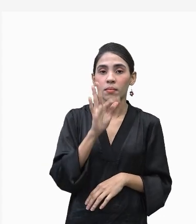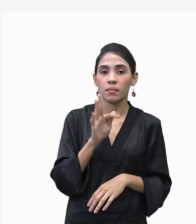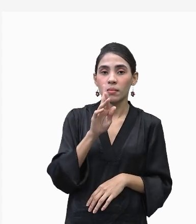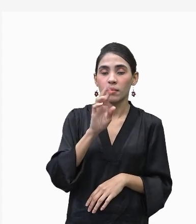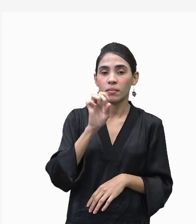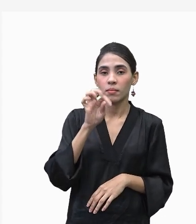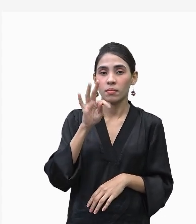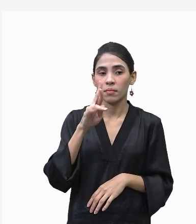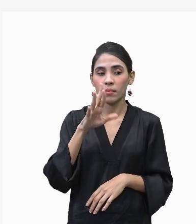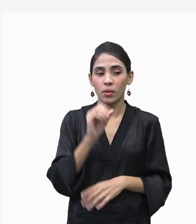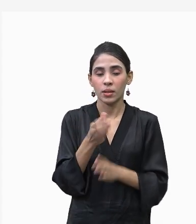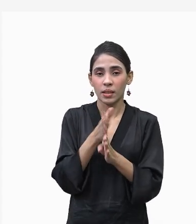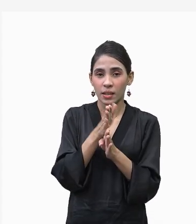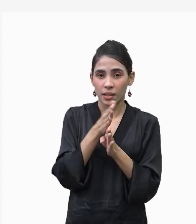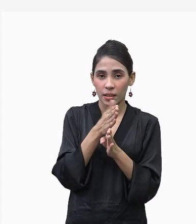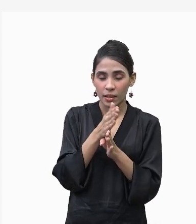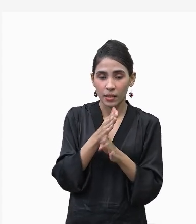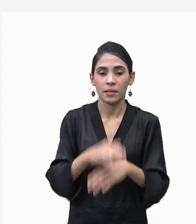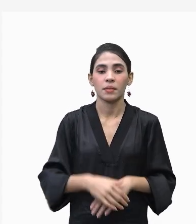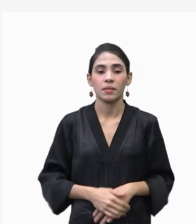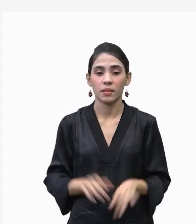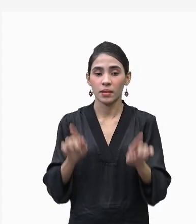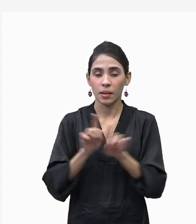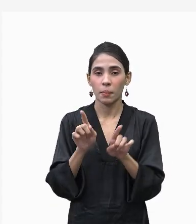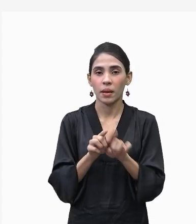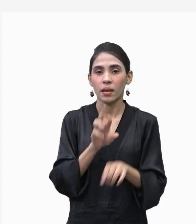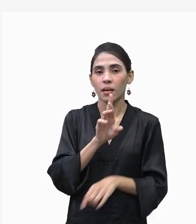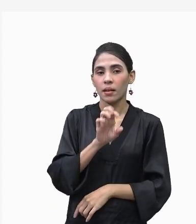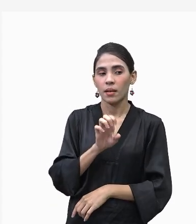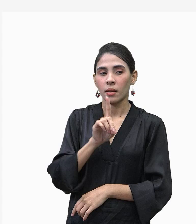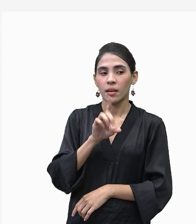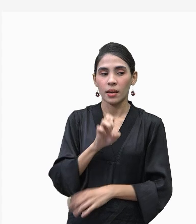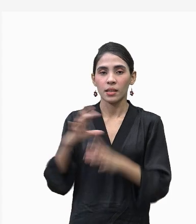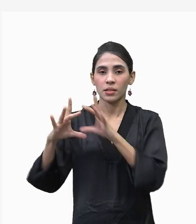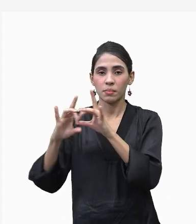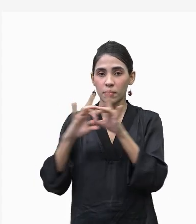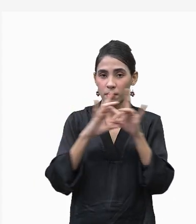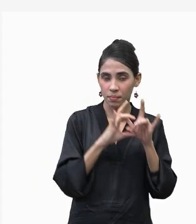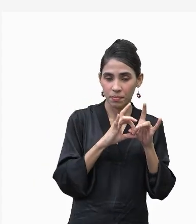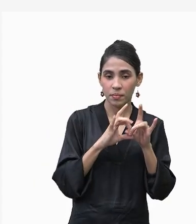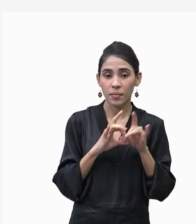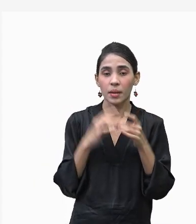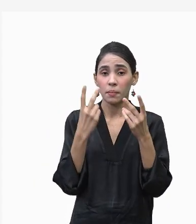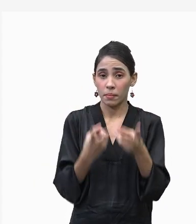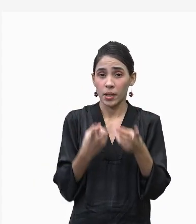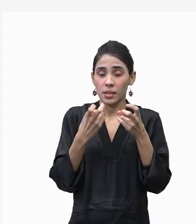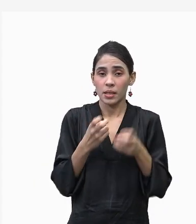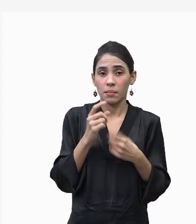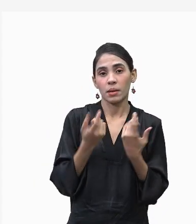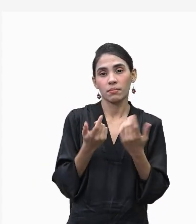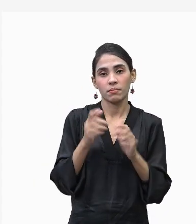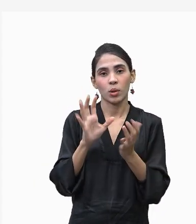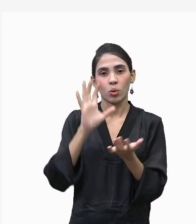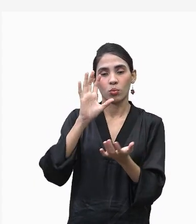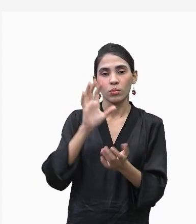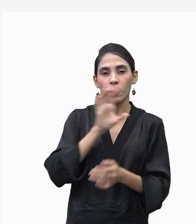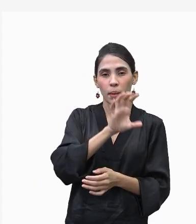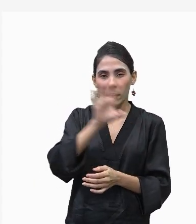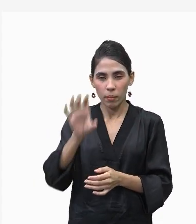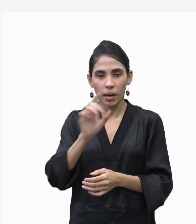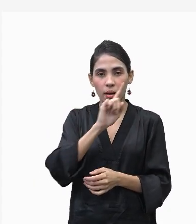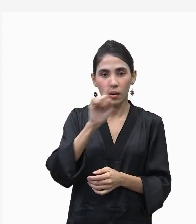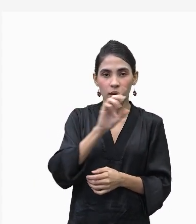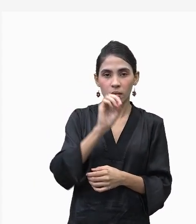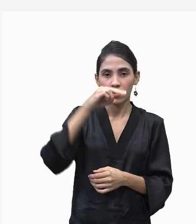e temos os territórios rede. Então observem aqui que nos territórios zona nós